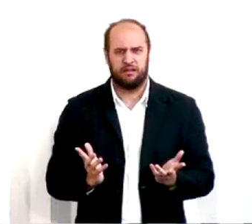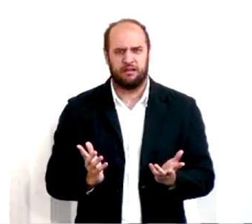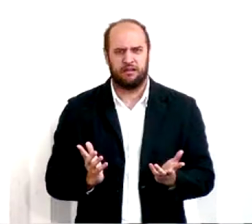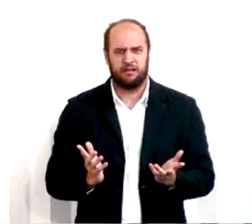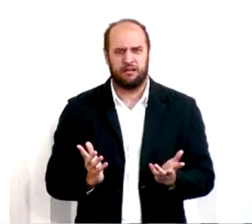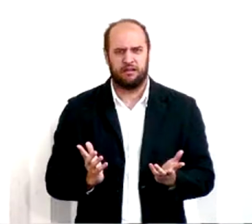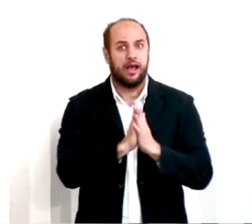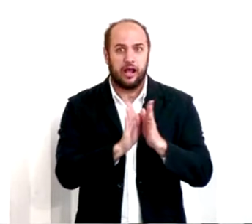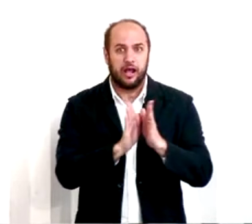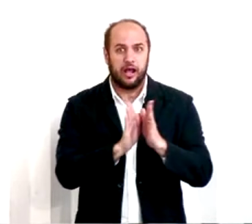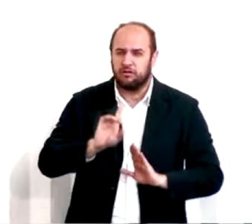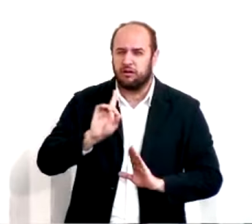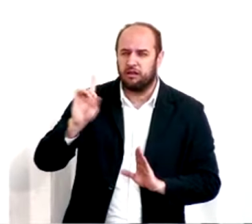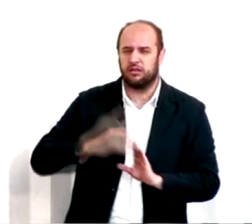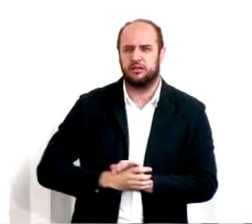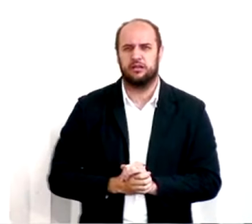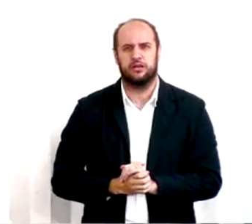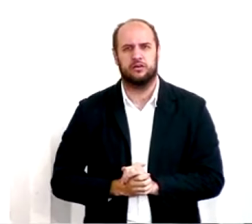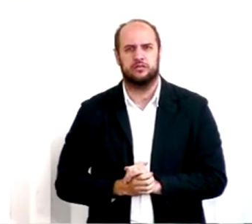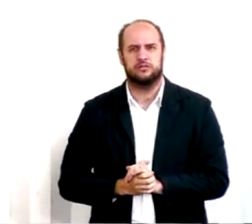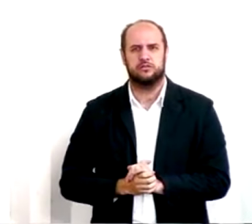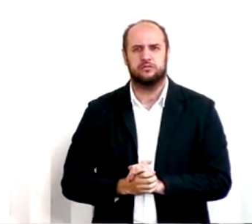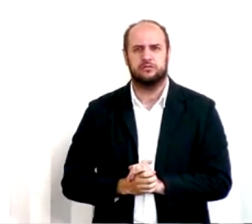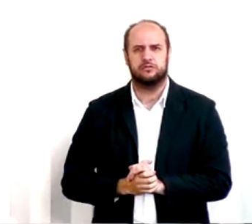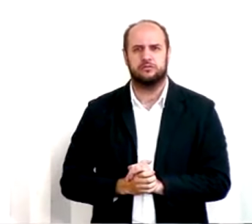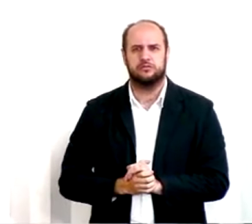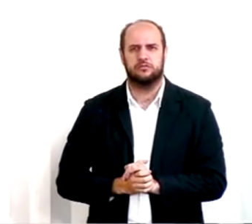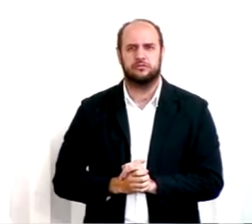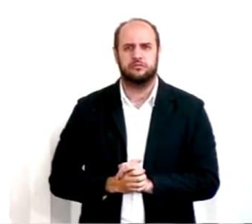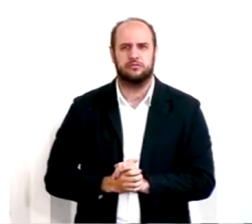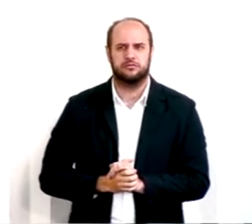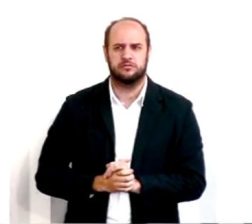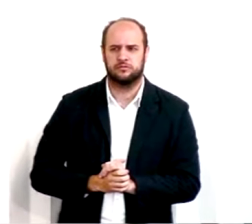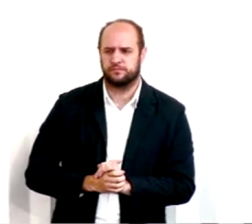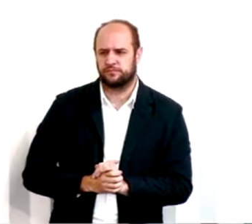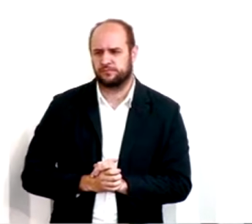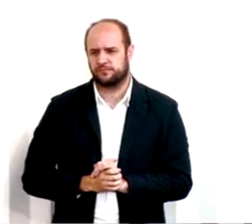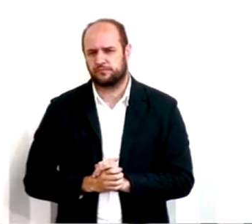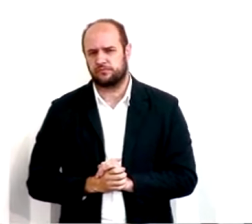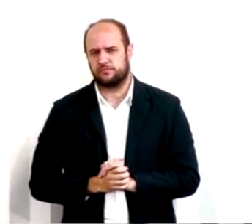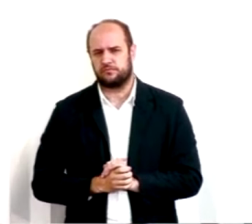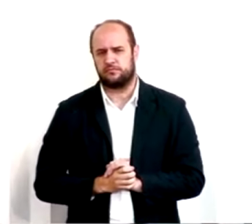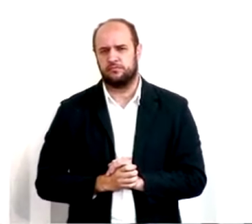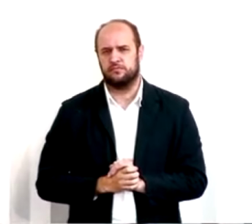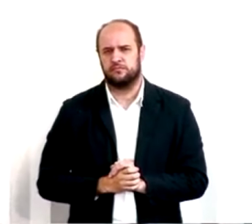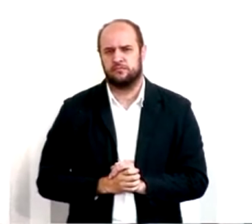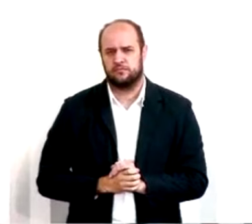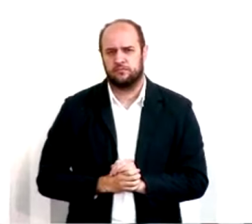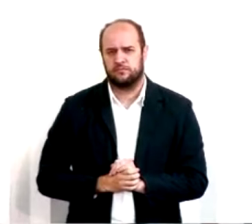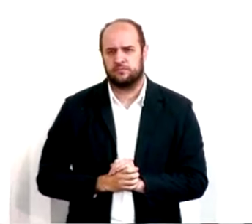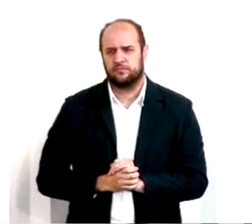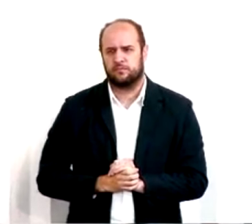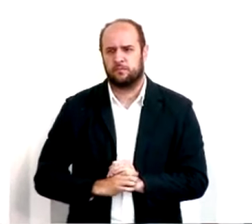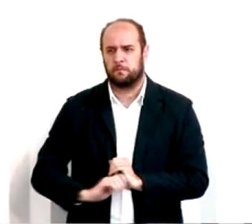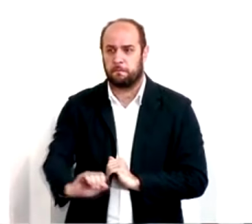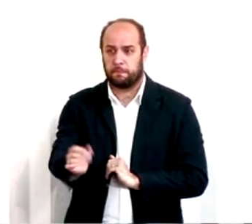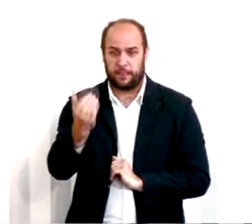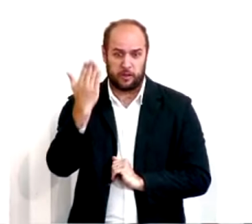é para ir em adorar a Deus Deus que eles haviam conhecido que eles foram